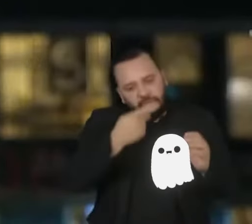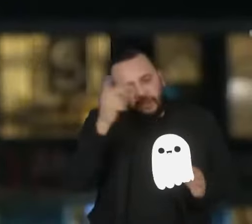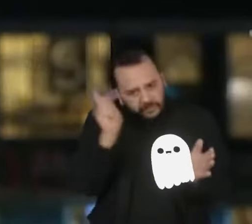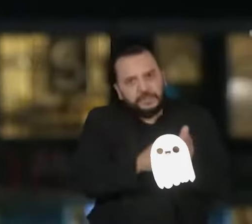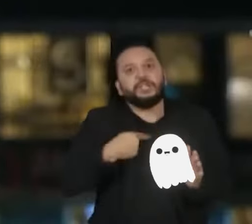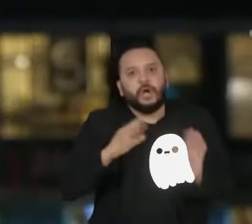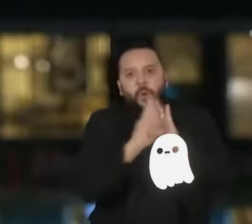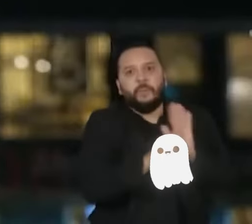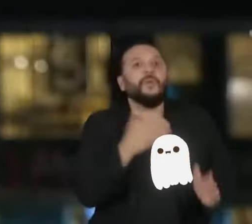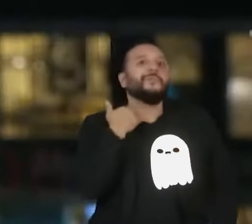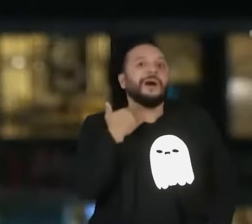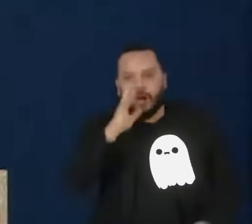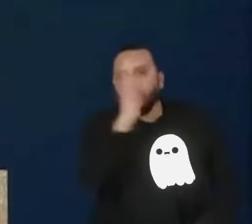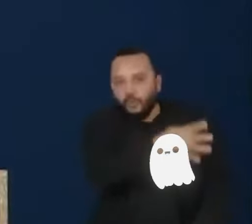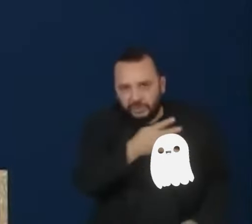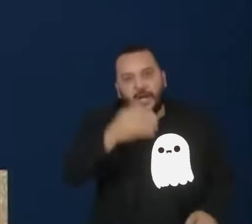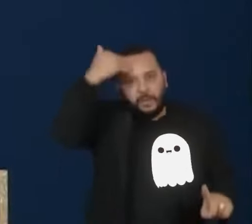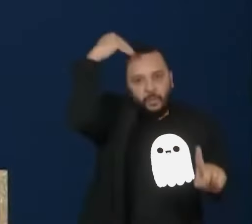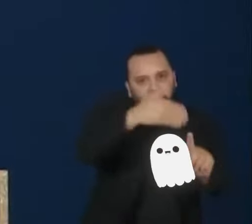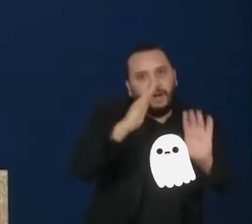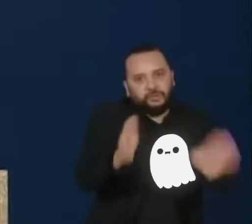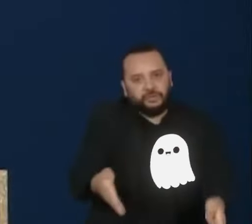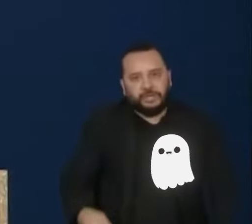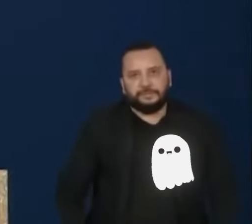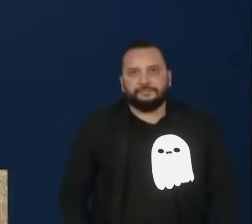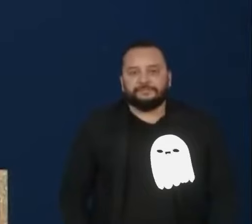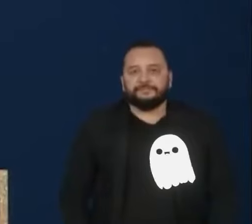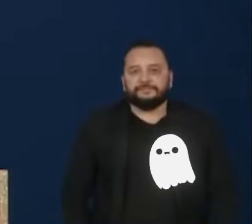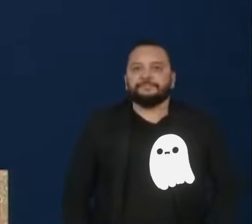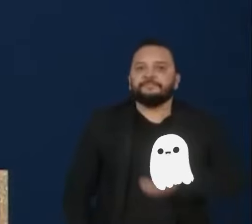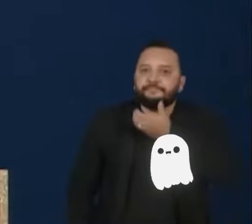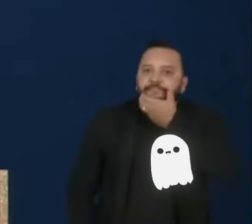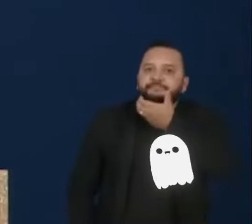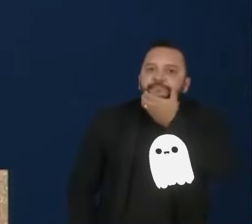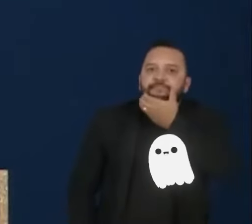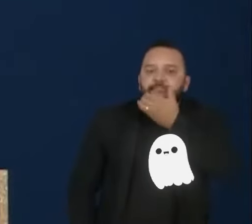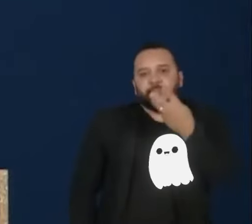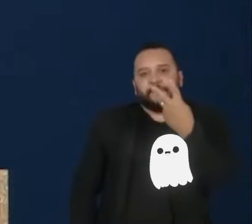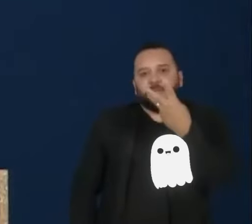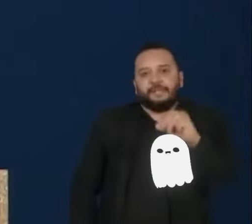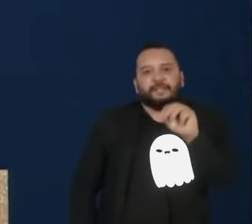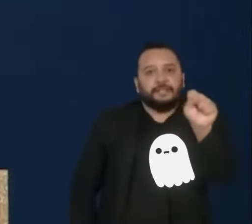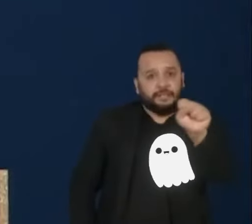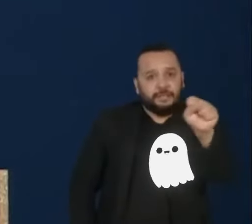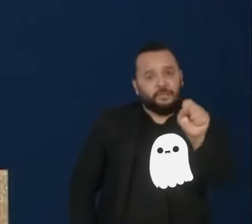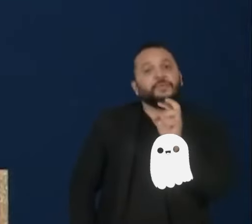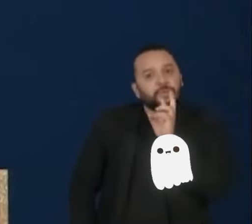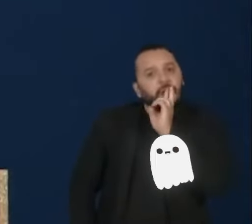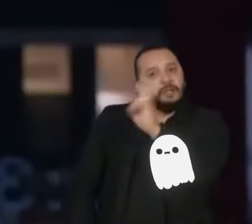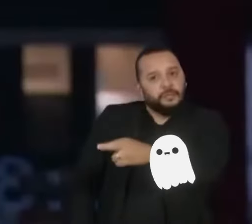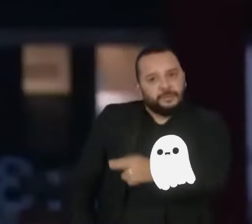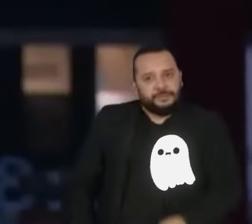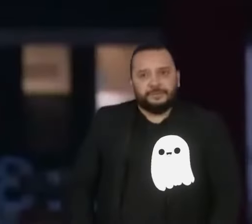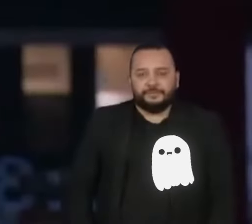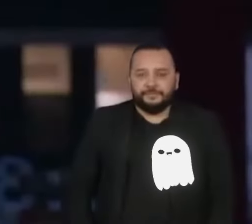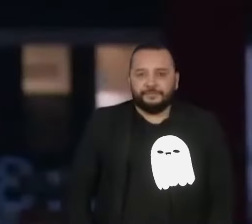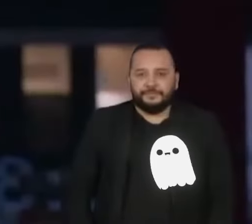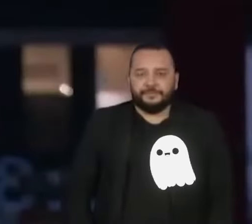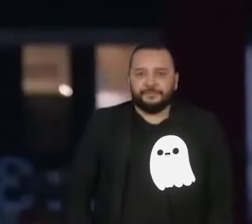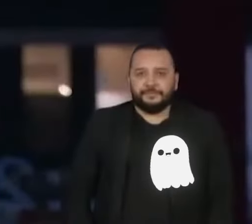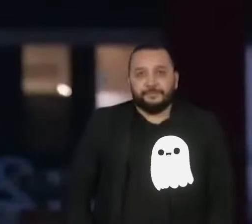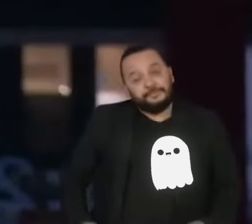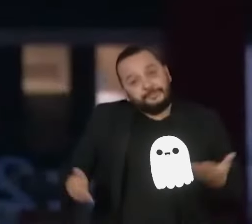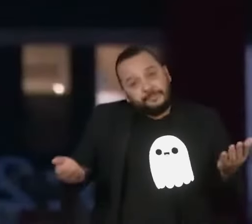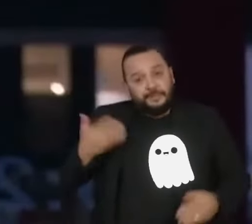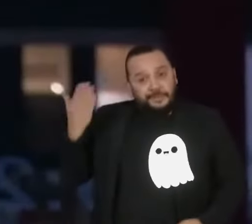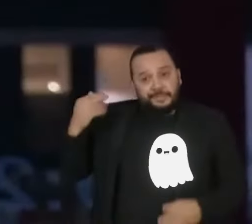definitivamente acusado e condenado. Candidato Marçal tem 30 segundos para sua réplica. No